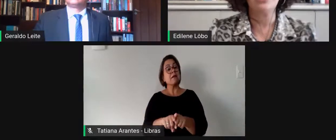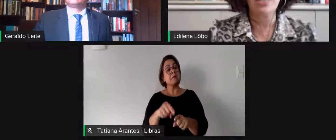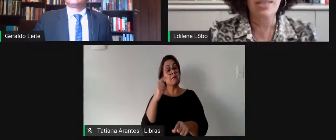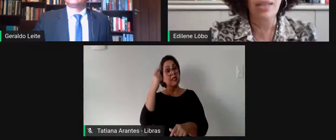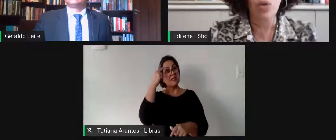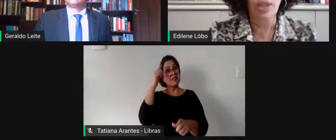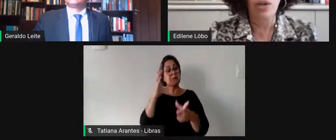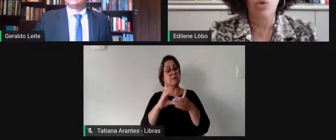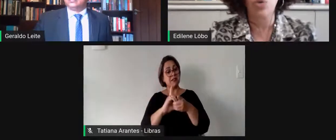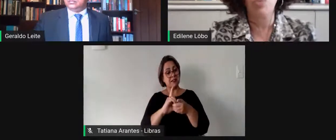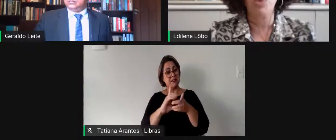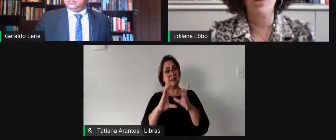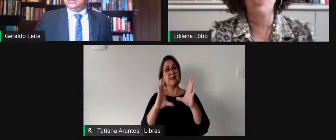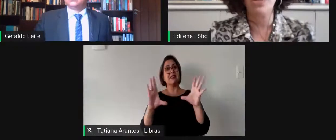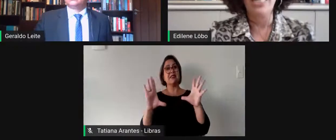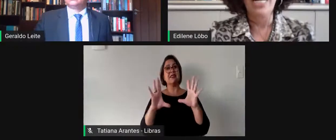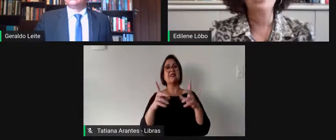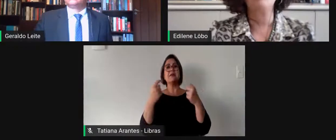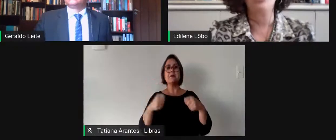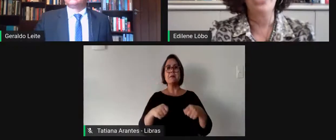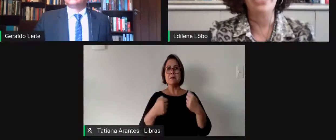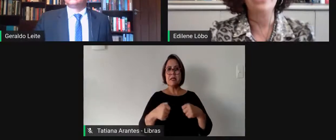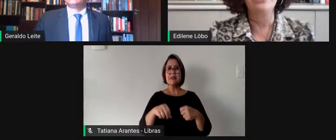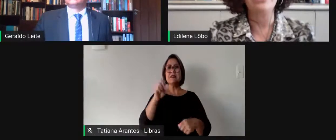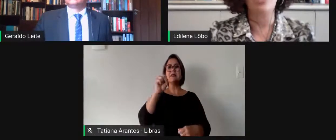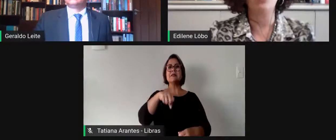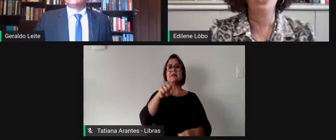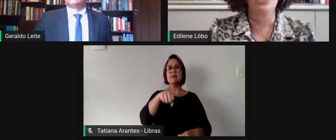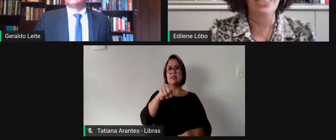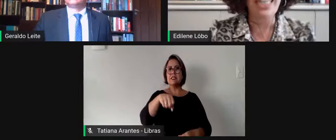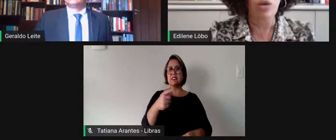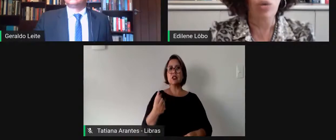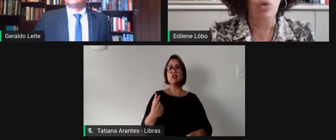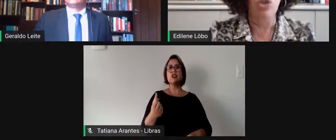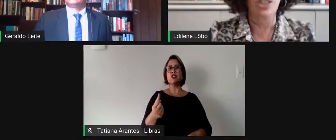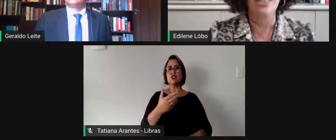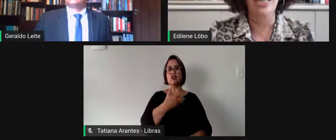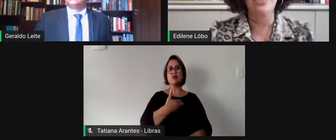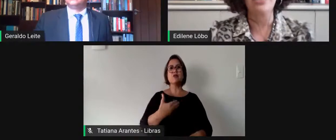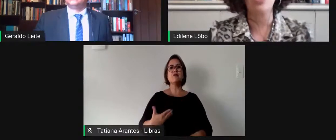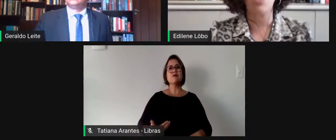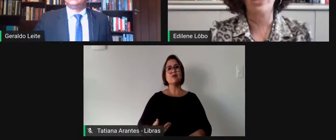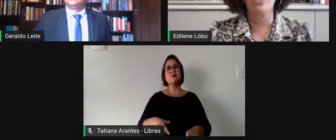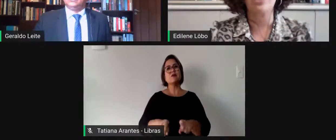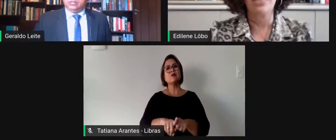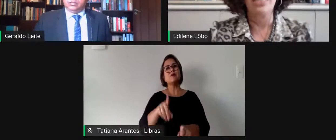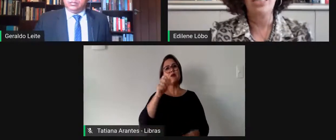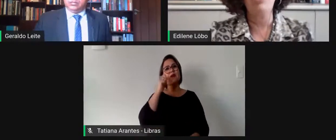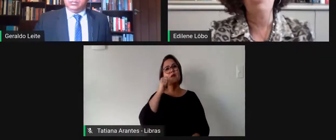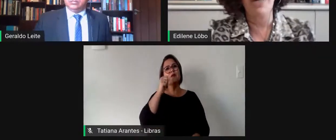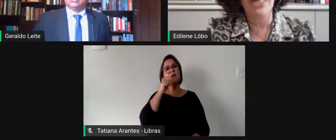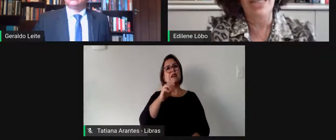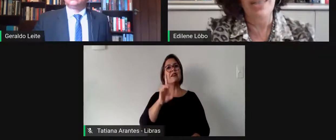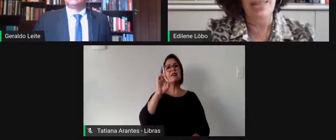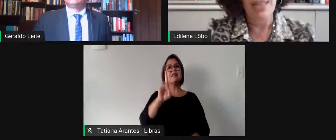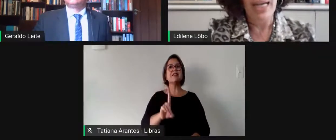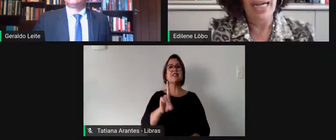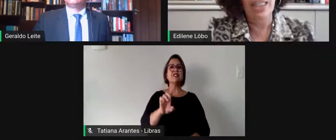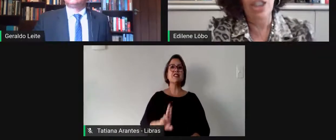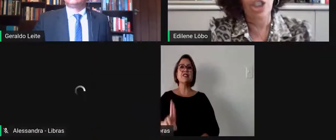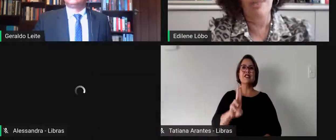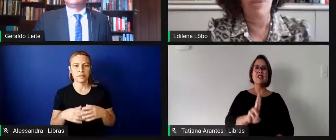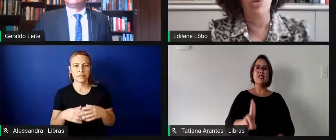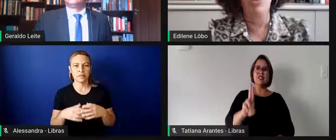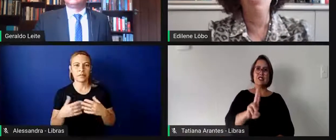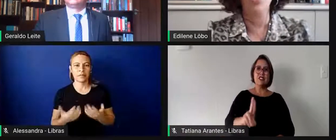precisa sim dos recursos públicos, as mulheres têm o direito a utilizar essas cotas e me parecem,